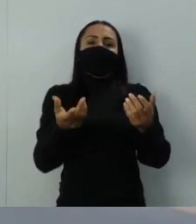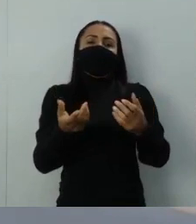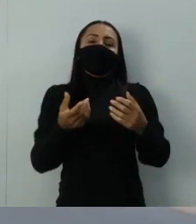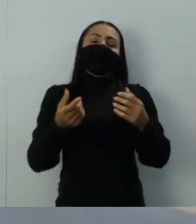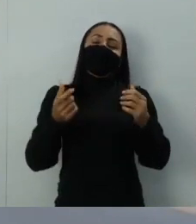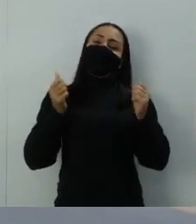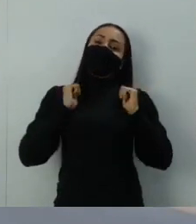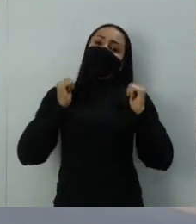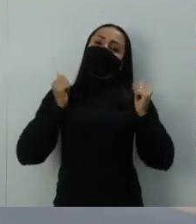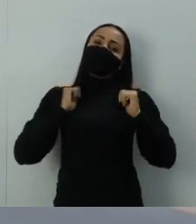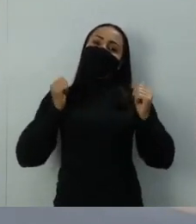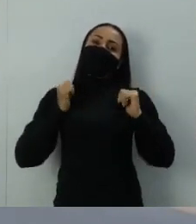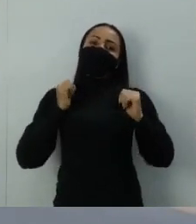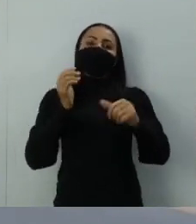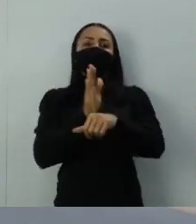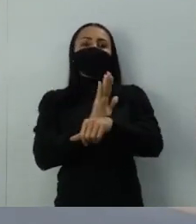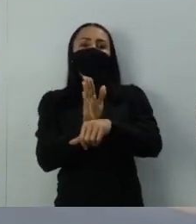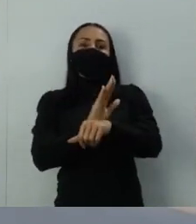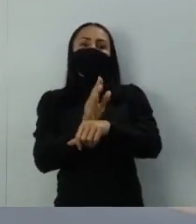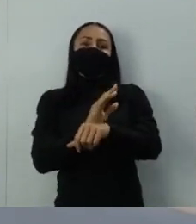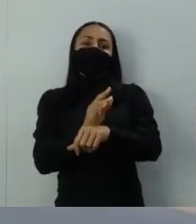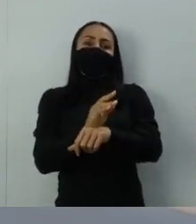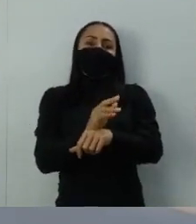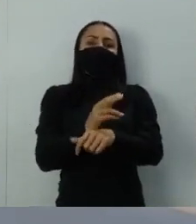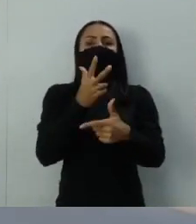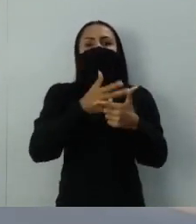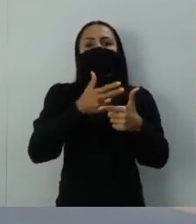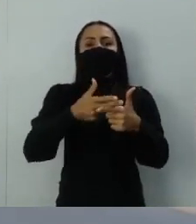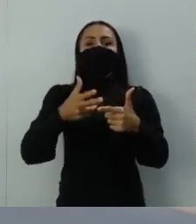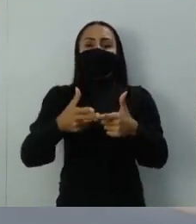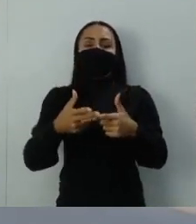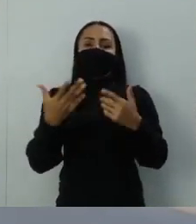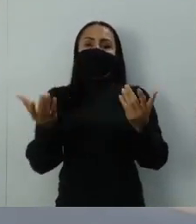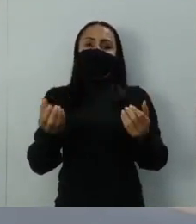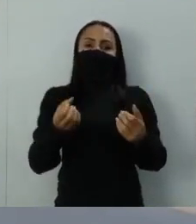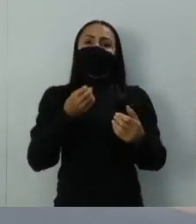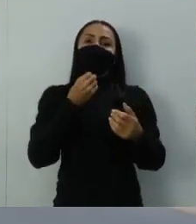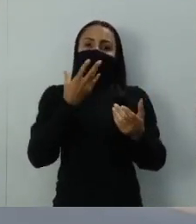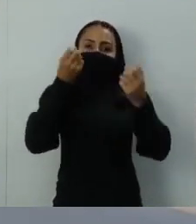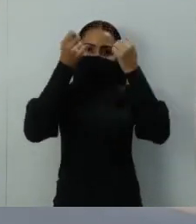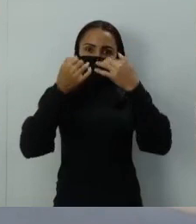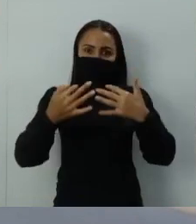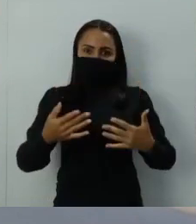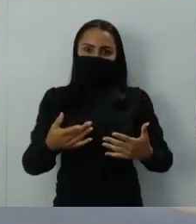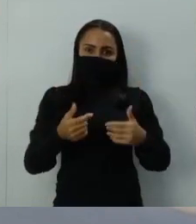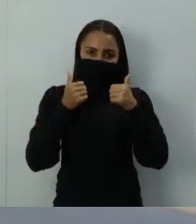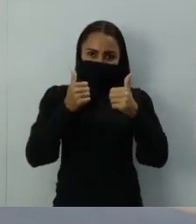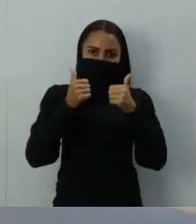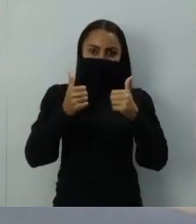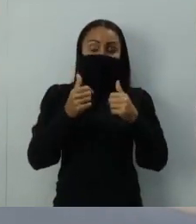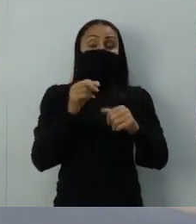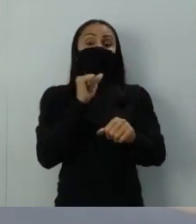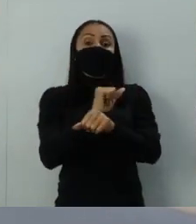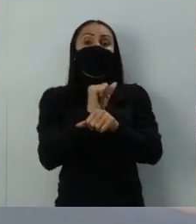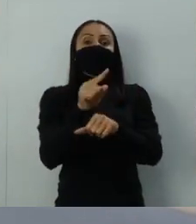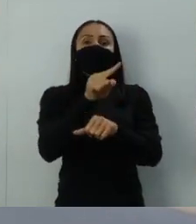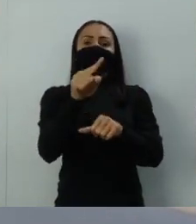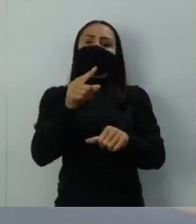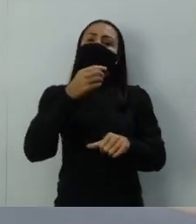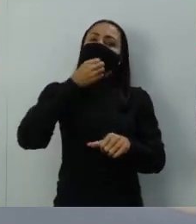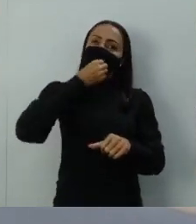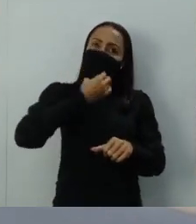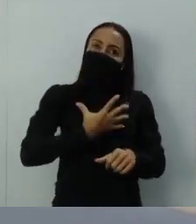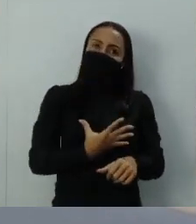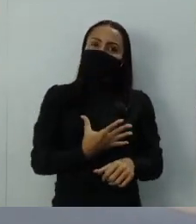uma série? Deu aí, como foi? Depois conta aí para nós, tá bom? Eu espero que vocês estejam bem, todos assim